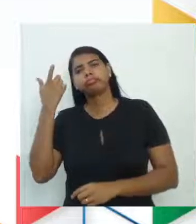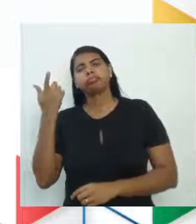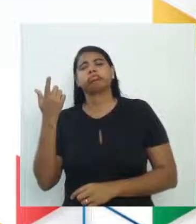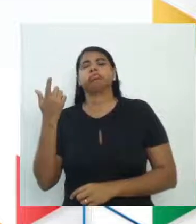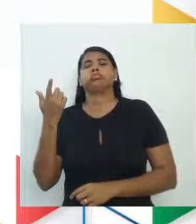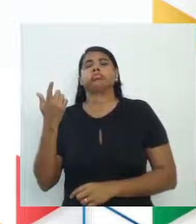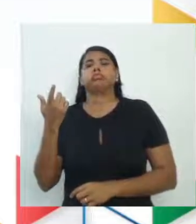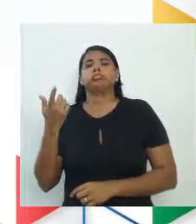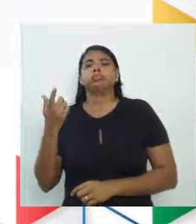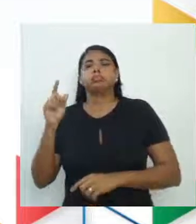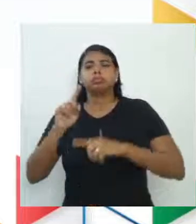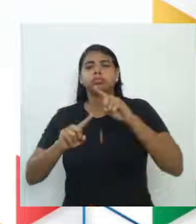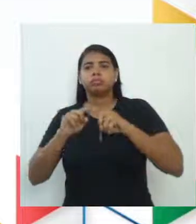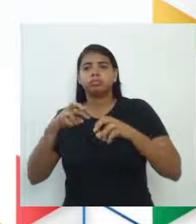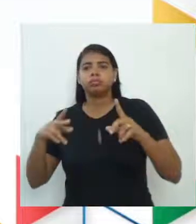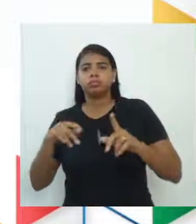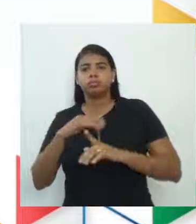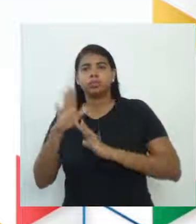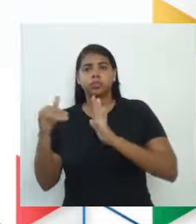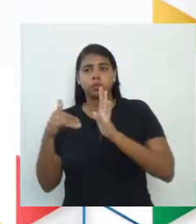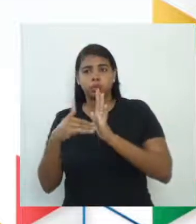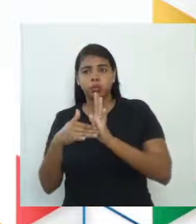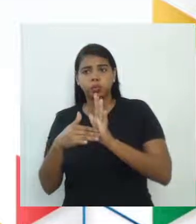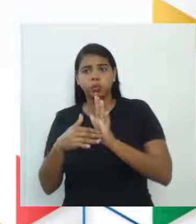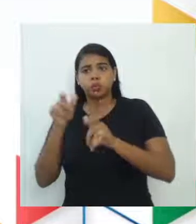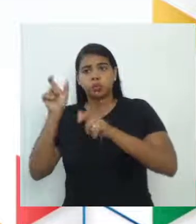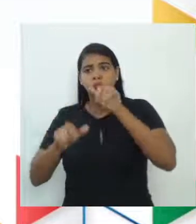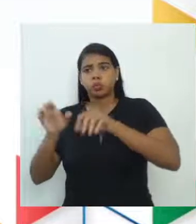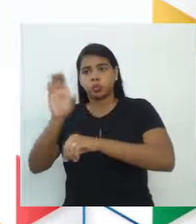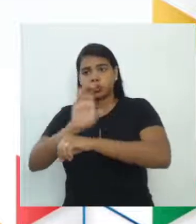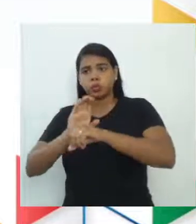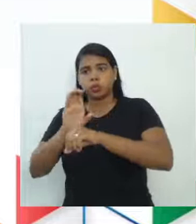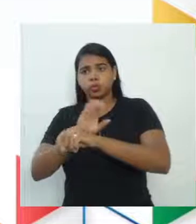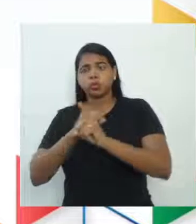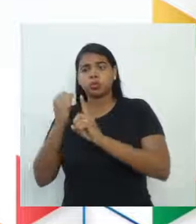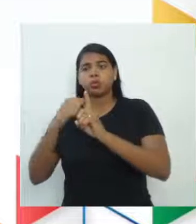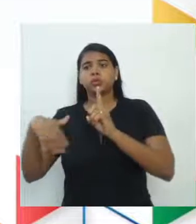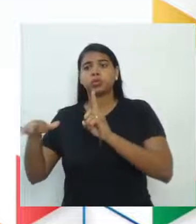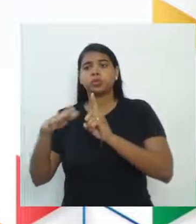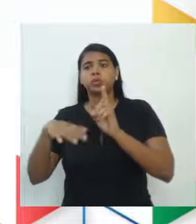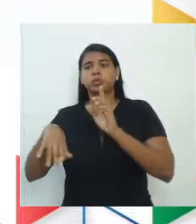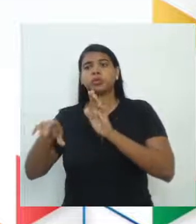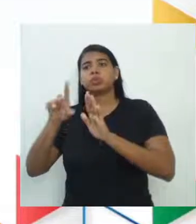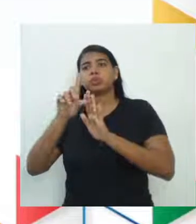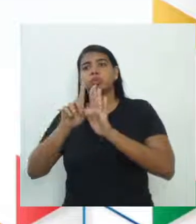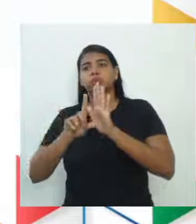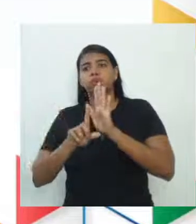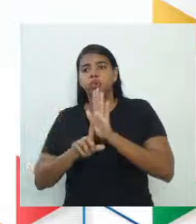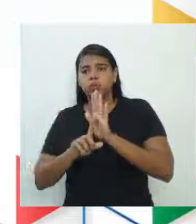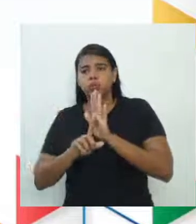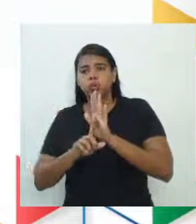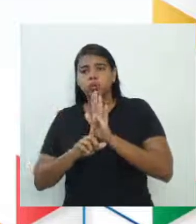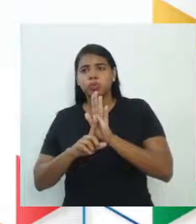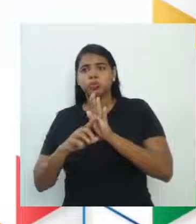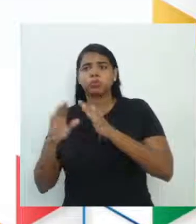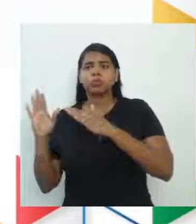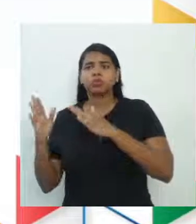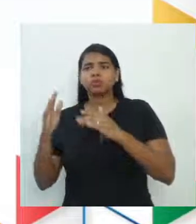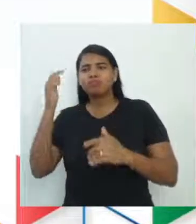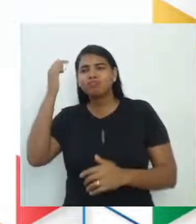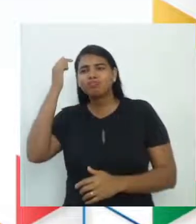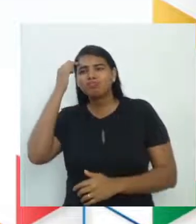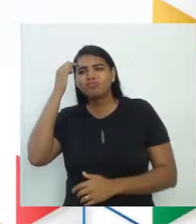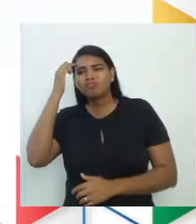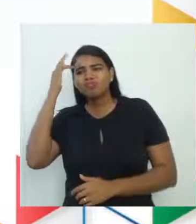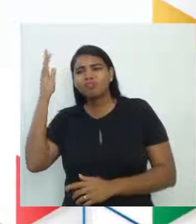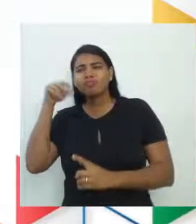e atividades. Contudo, a Constituição Cidadã instaurou limitações à manifestação do pensamento, com